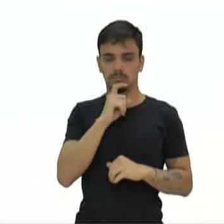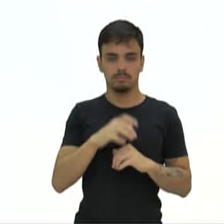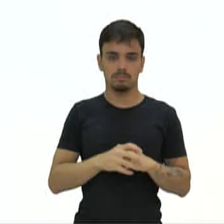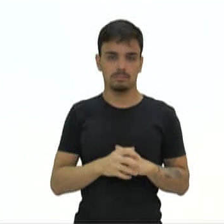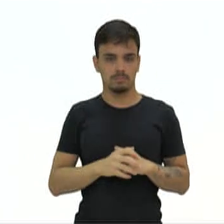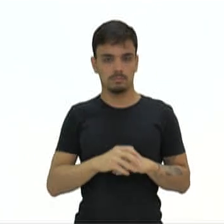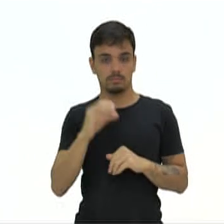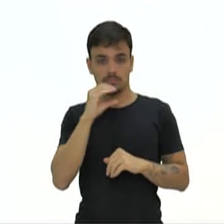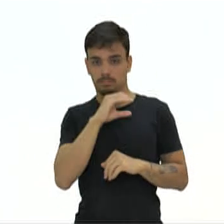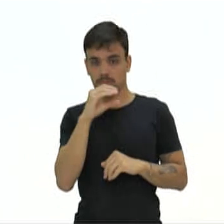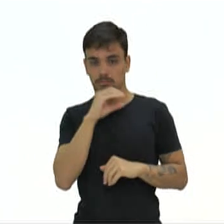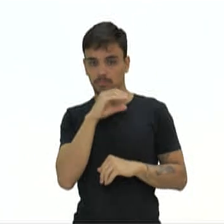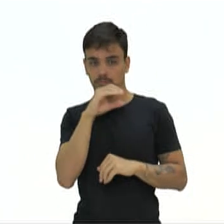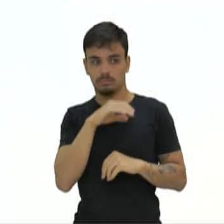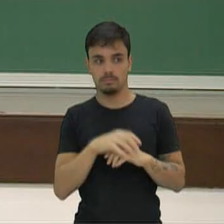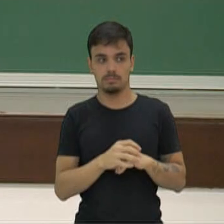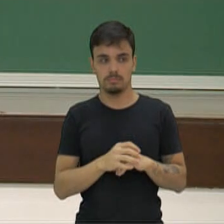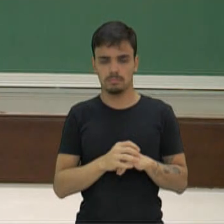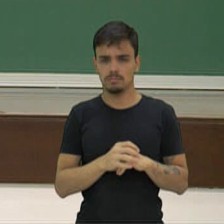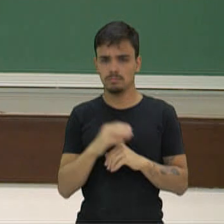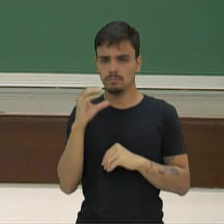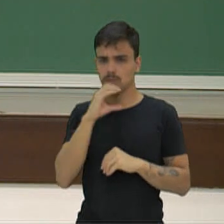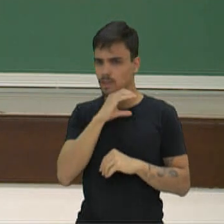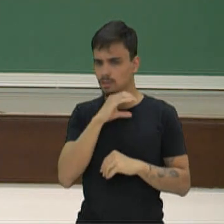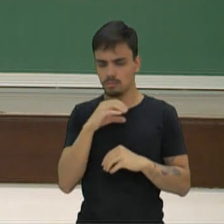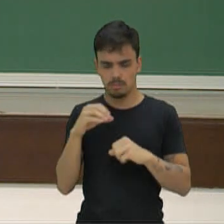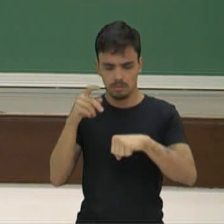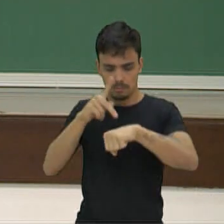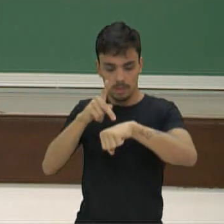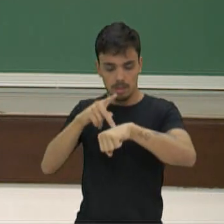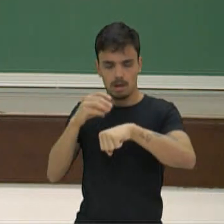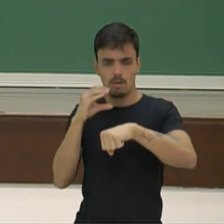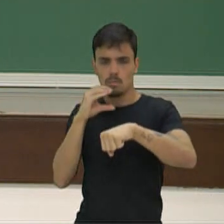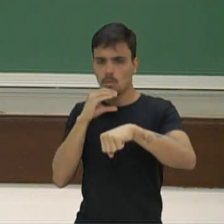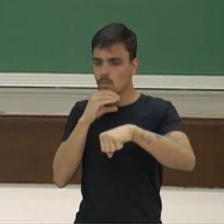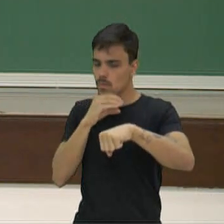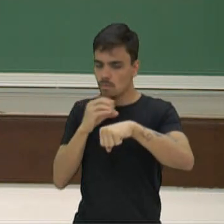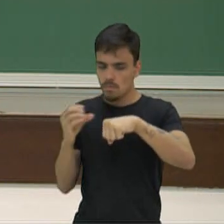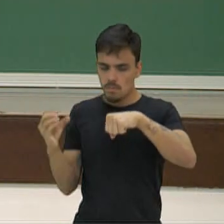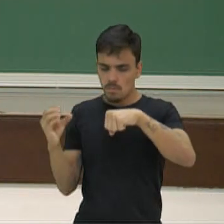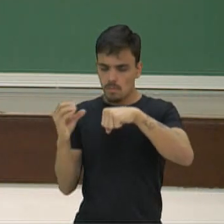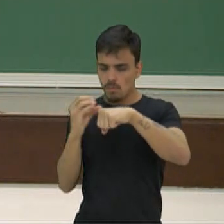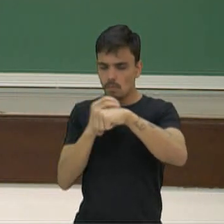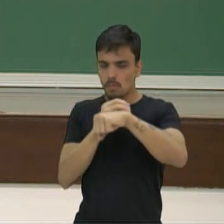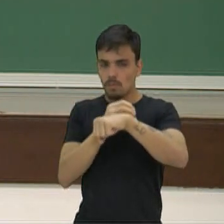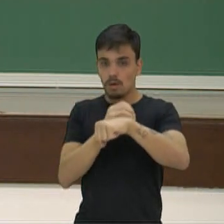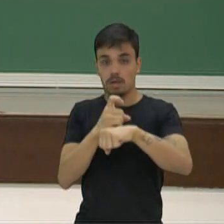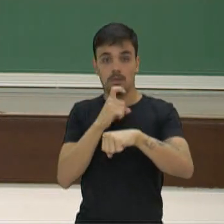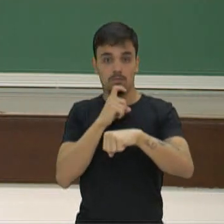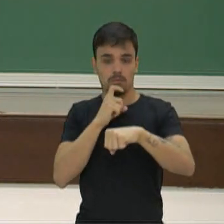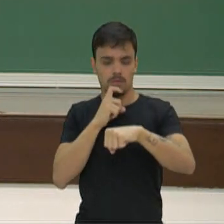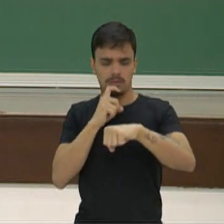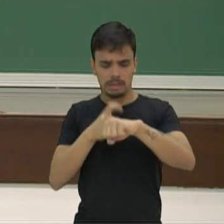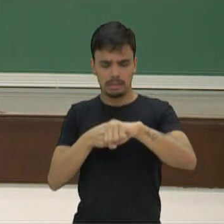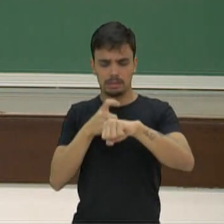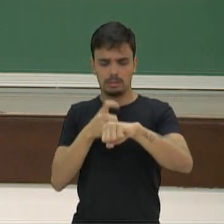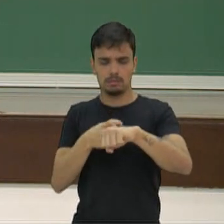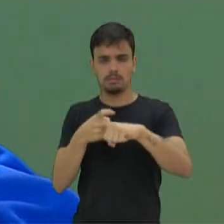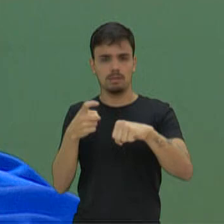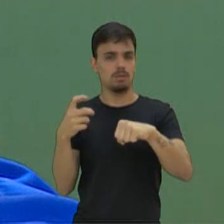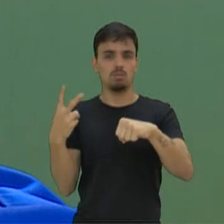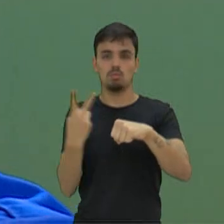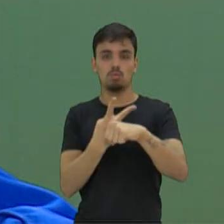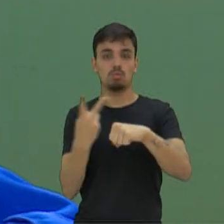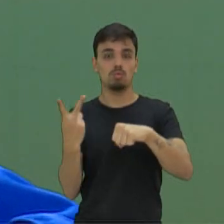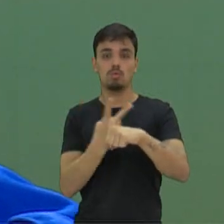o calor vai aquecer o calor, né? E o frio vai contrair. A dilatação e contração faz essa rocha